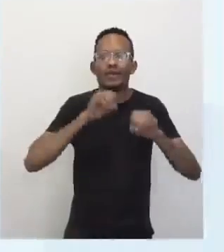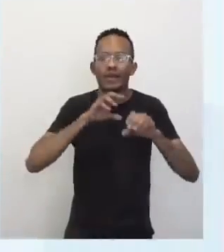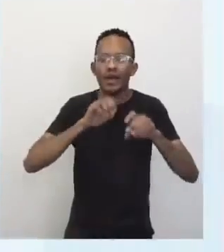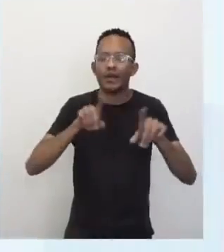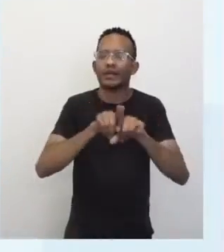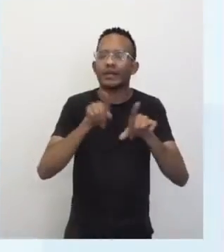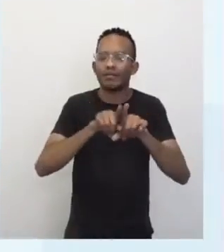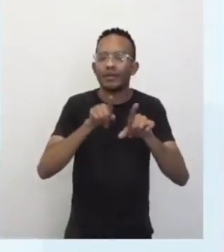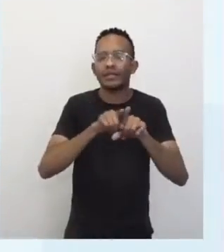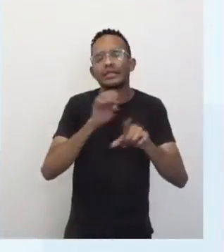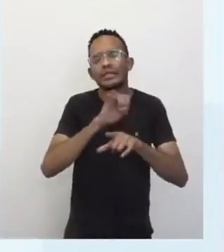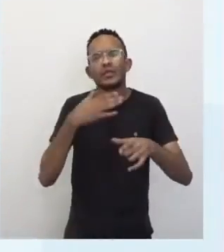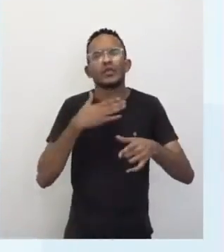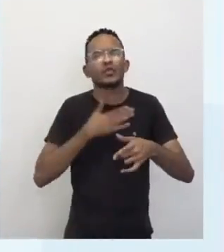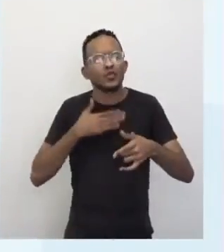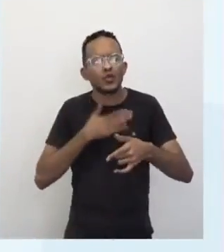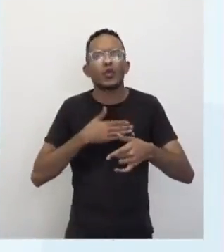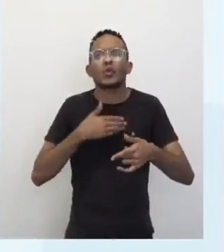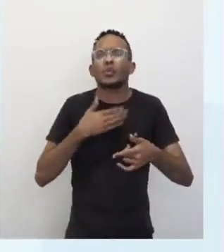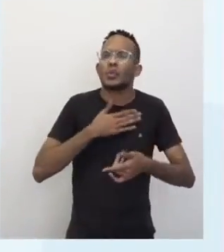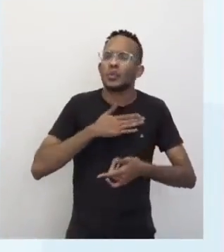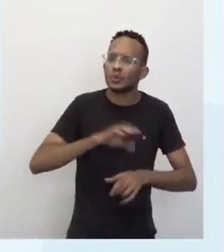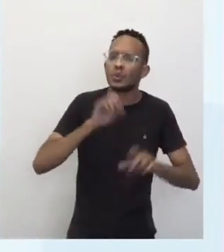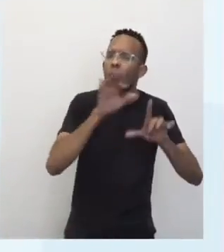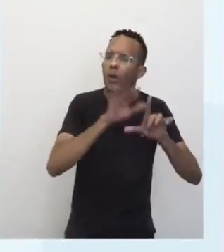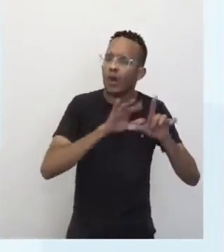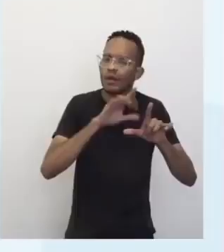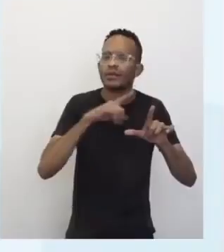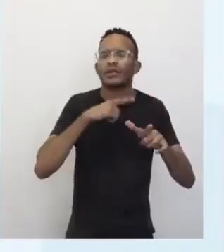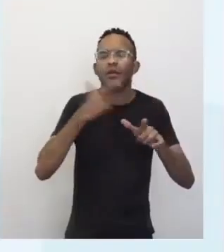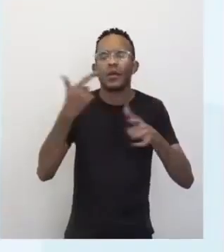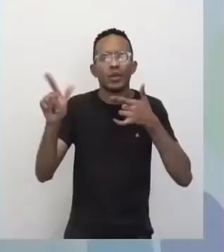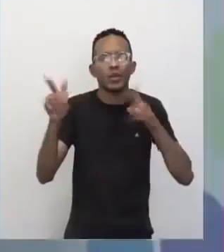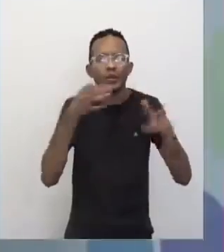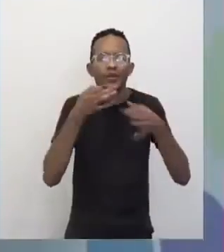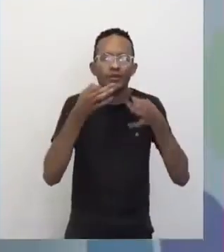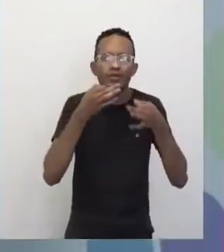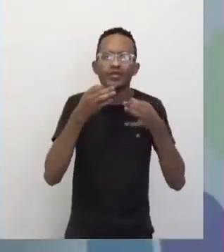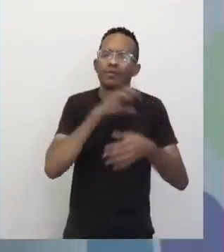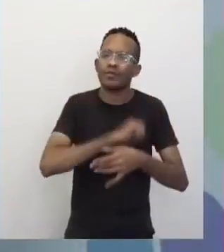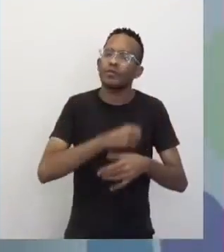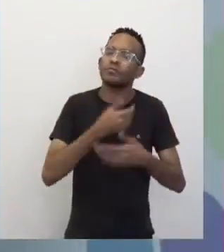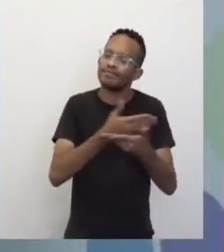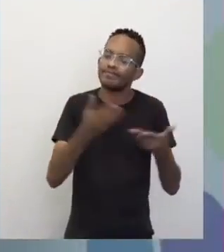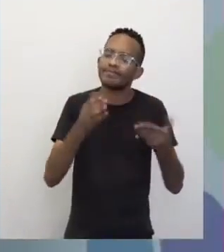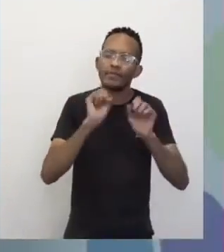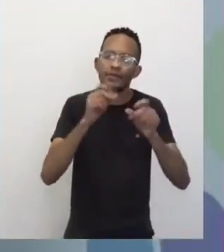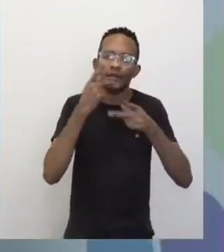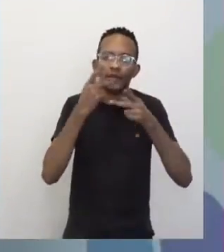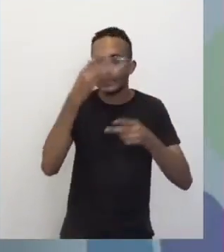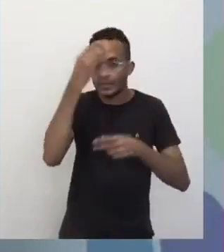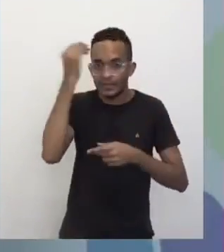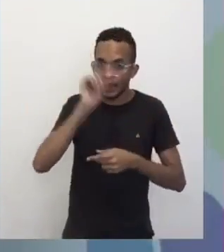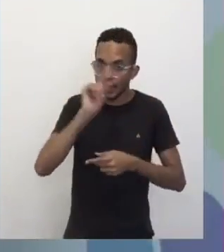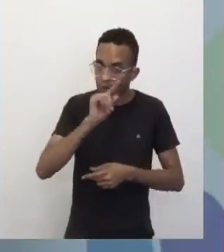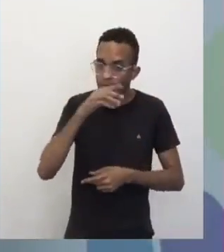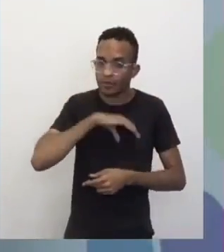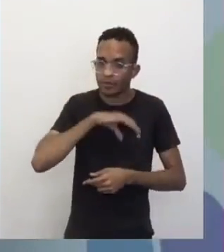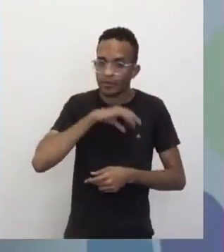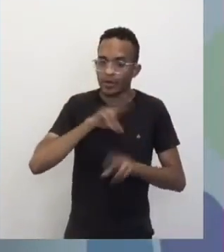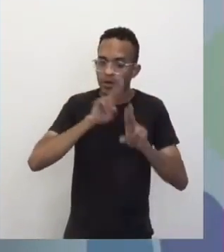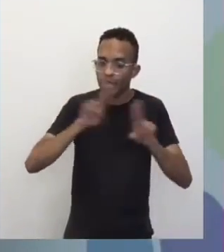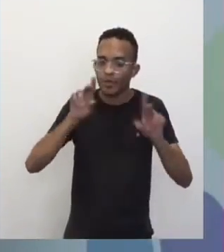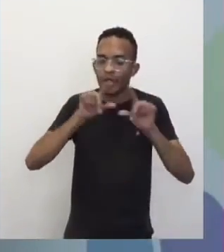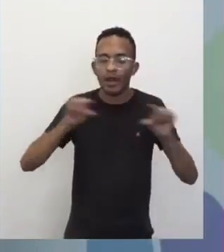gostou, com a gente, língua se portuguesa. você gostou, se não gostou, tem outras concepções de amor, indica pra gente. E não se esqueça, olha, Língua Portuguesa, _M